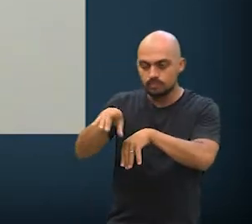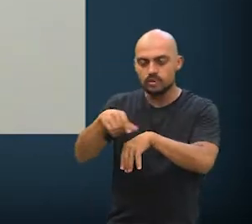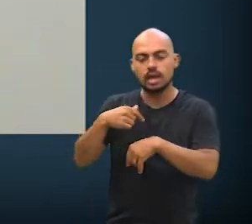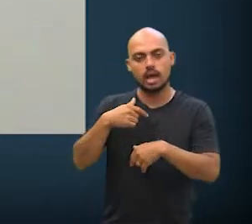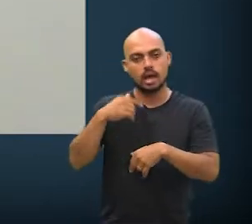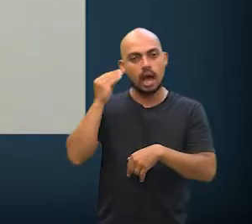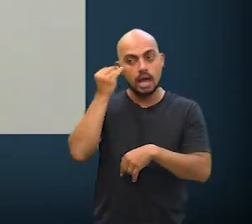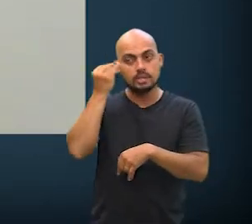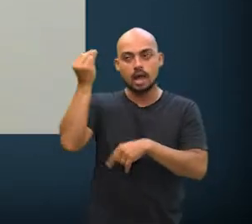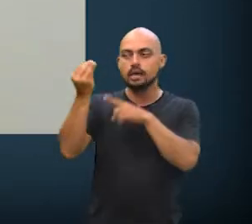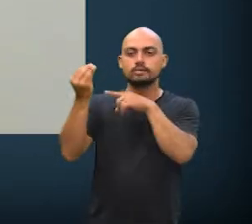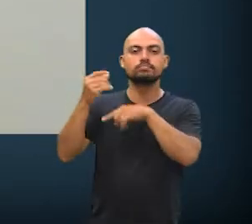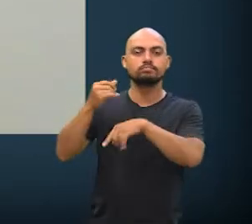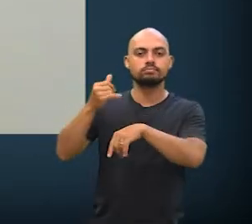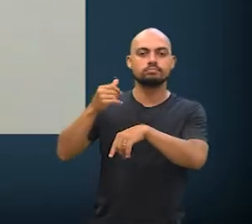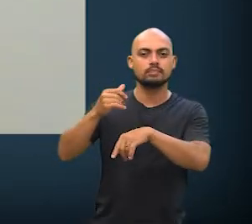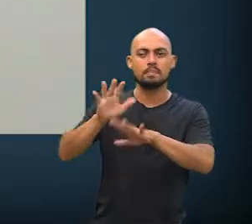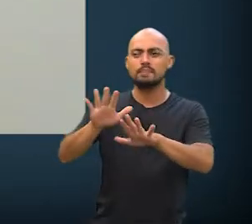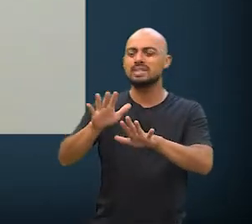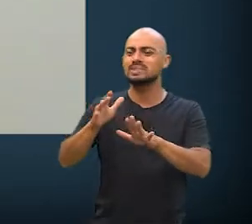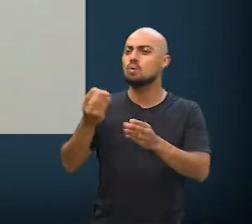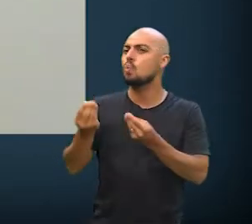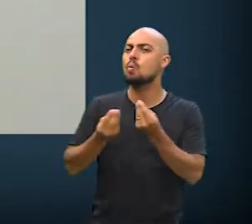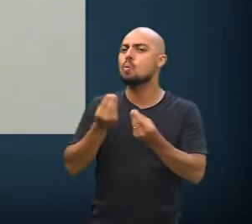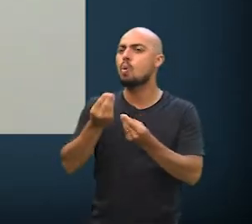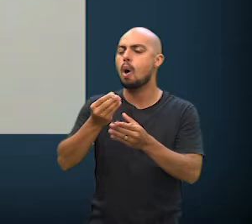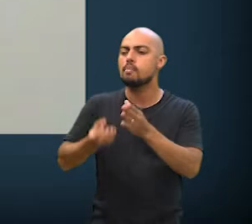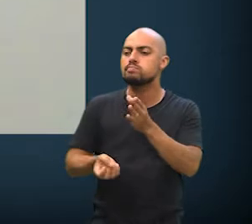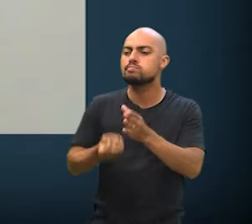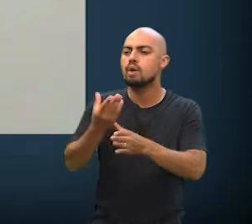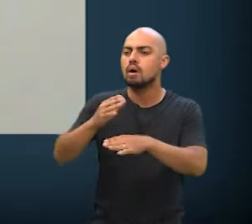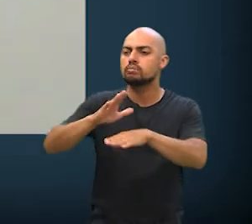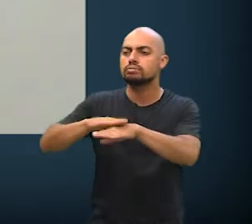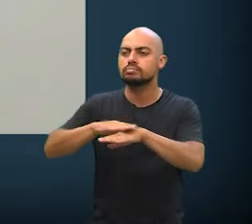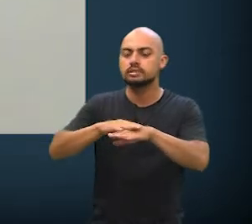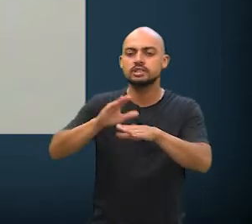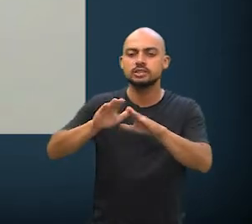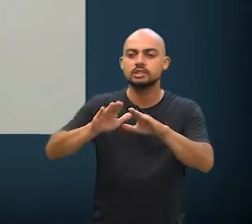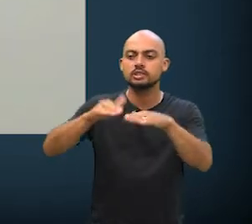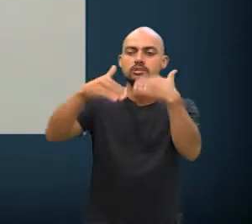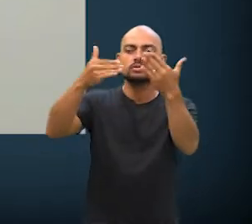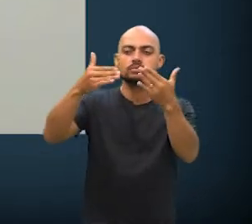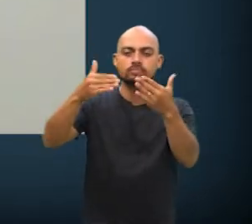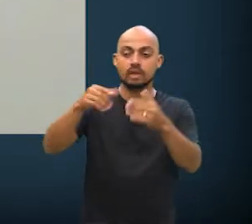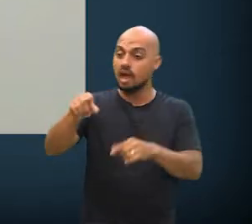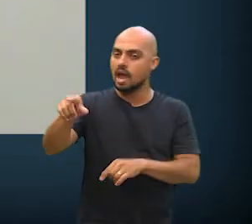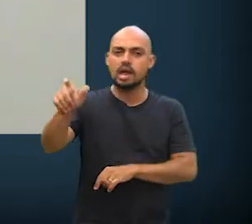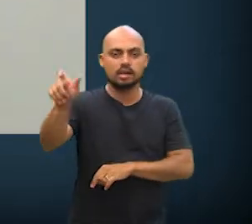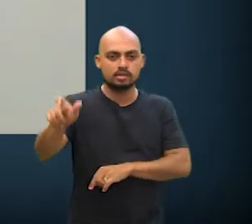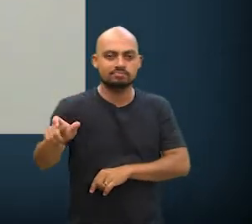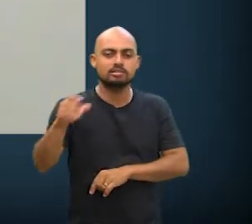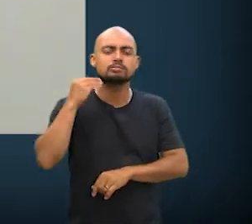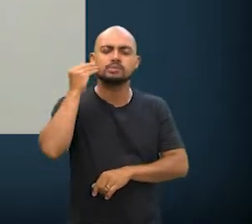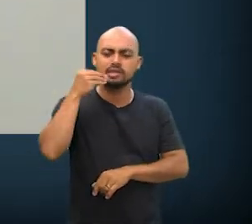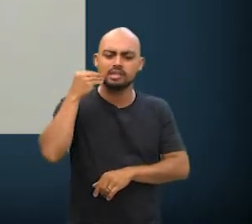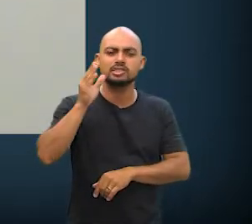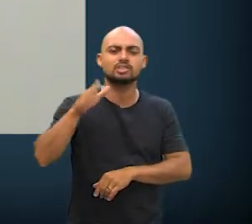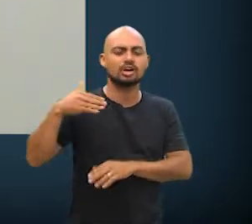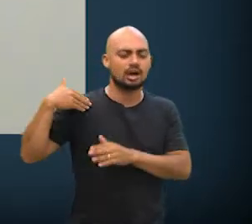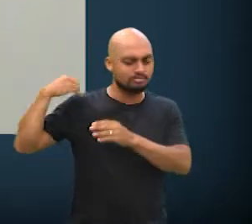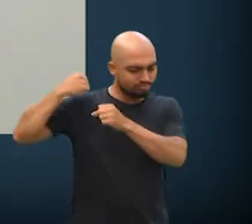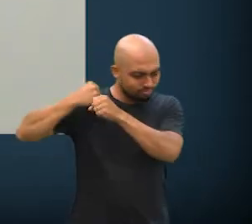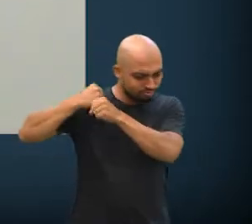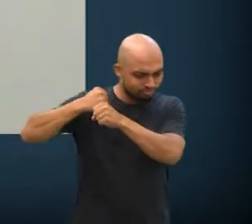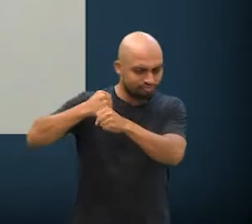essa ideia, mas nós não sabemos como executar ela com relação à parte de desenvolvimento. E ele já tinha uma experiência de mercado, já